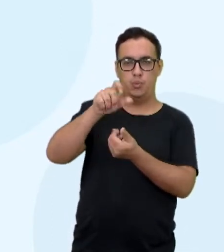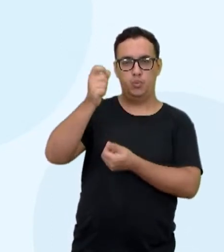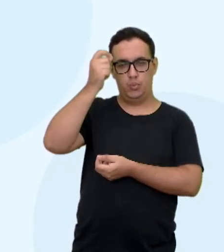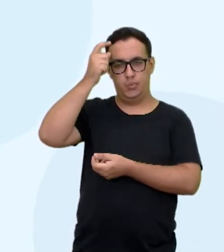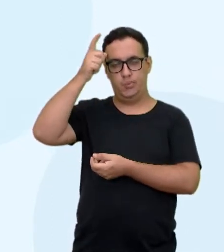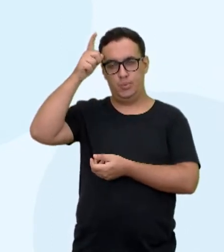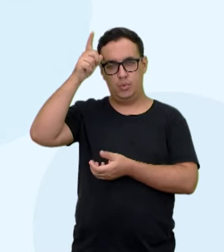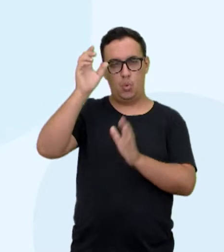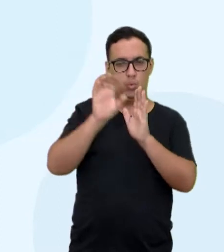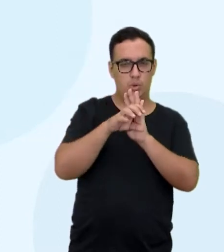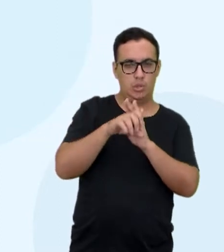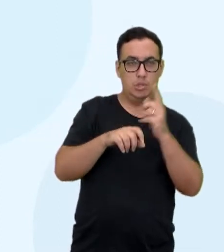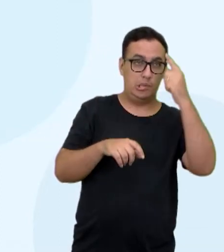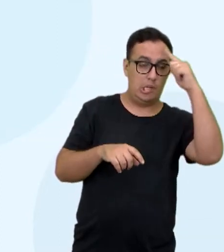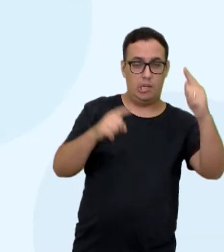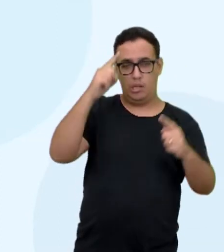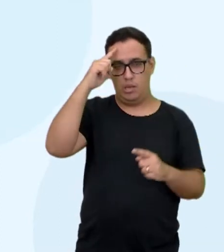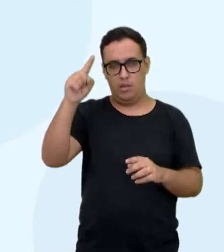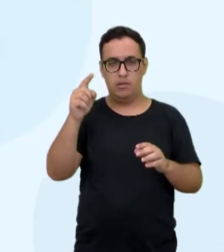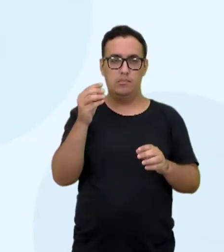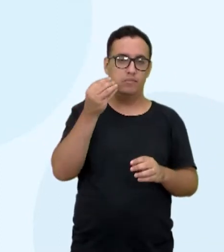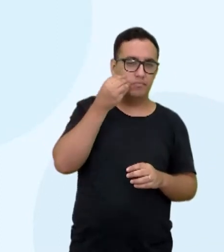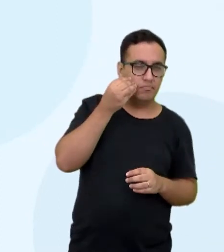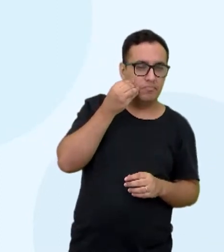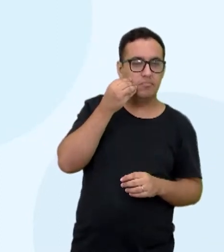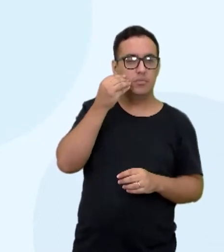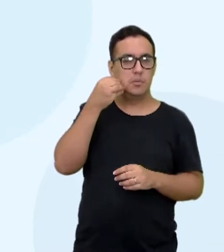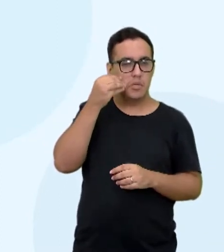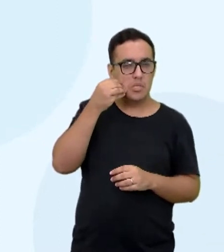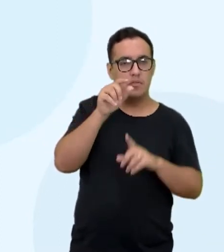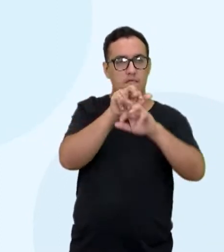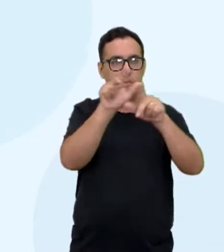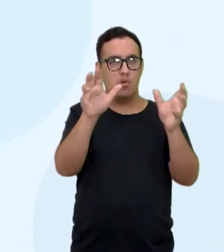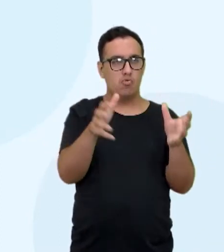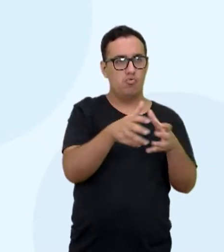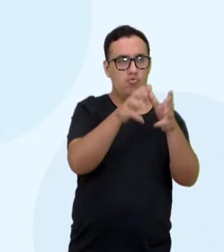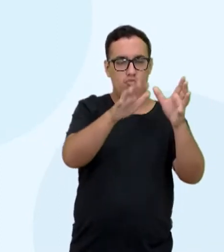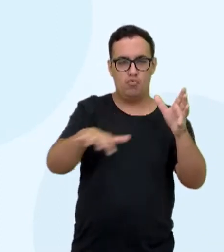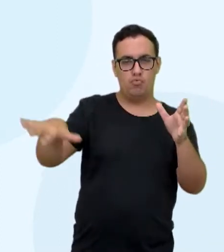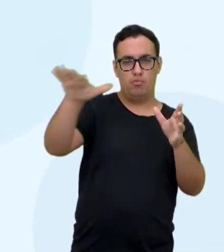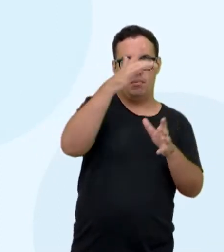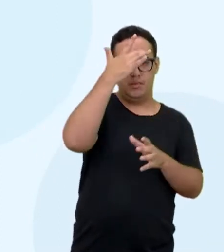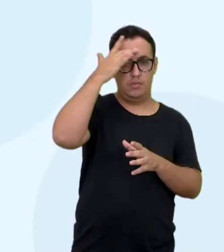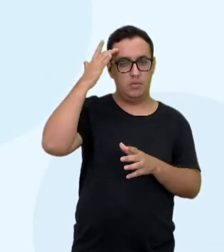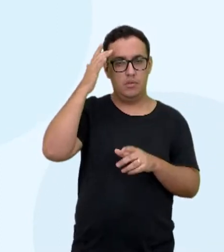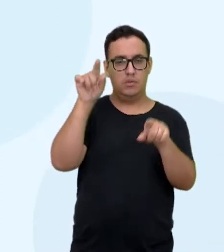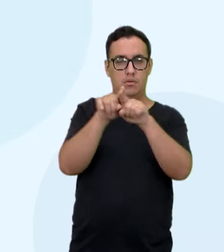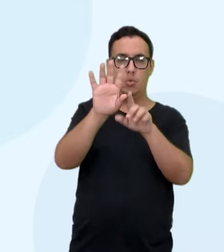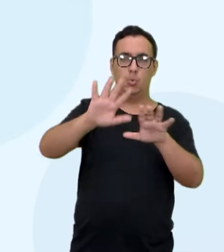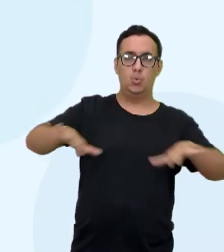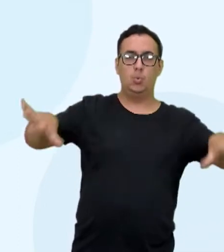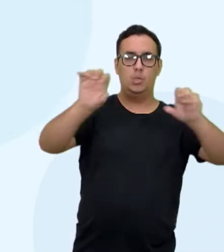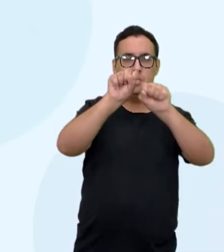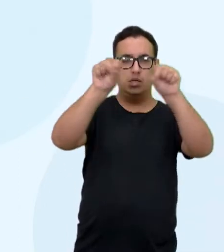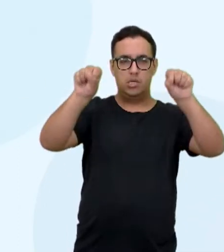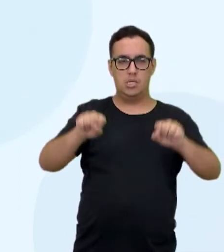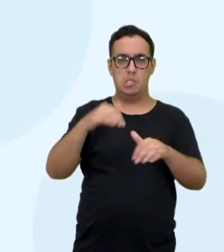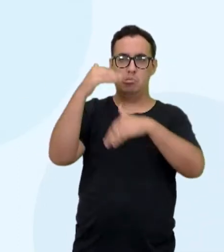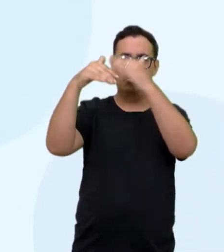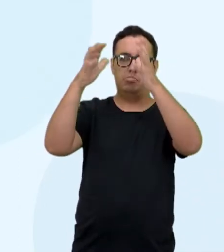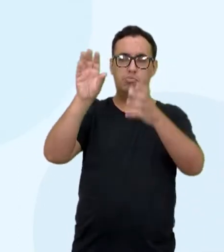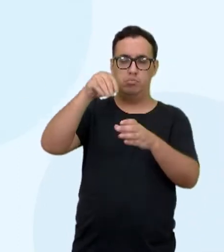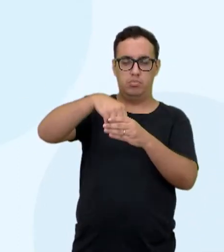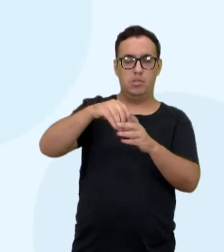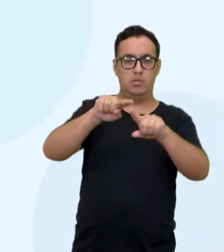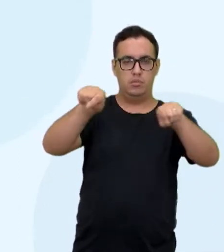conceitos, ideias, experiências das comunidades populares e o mundo do saber sistematizado desenvolvido